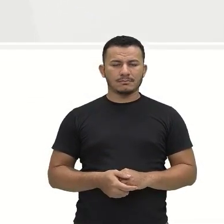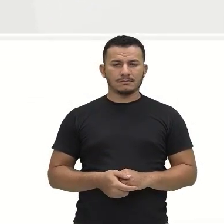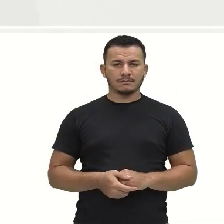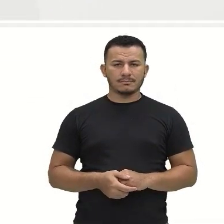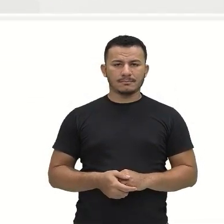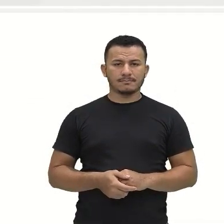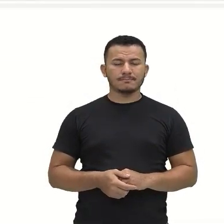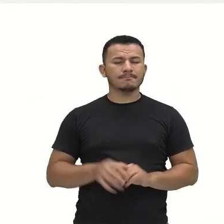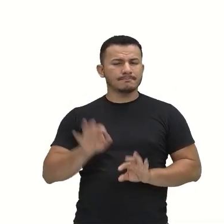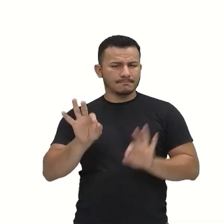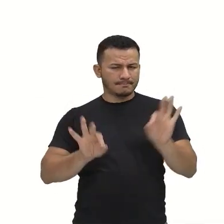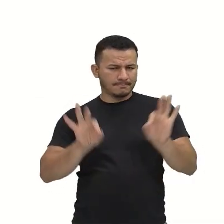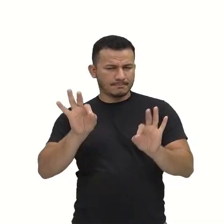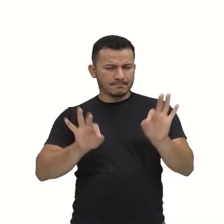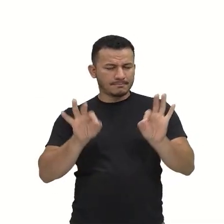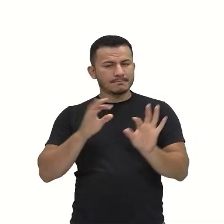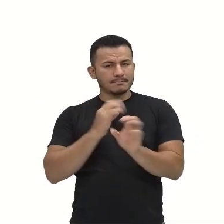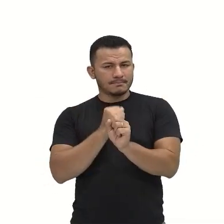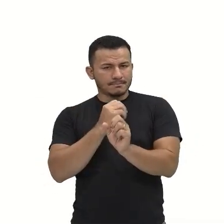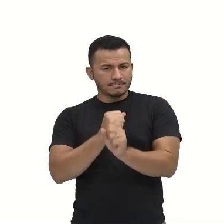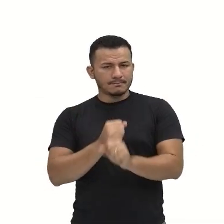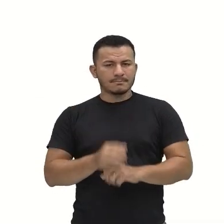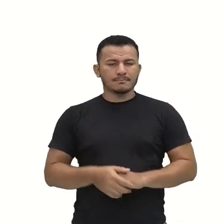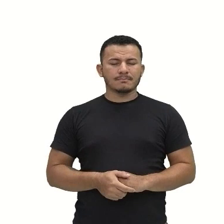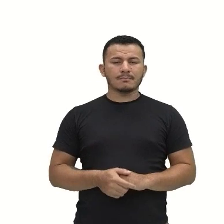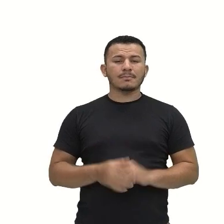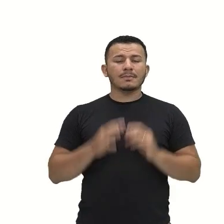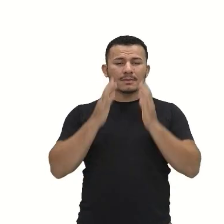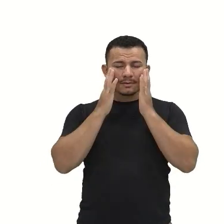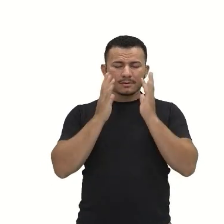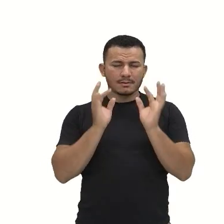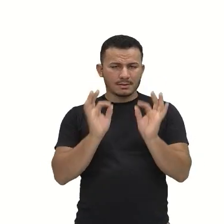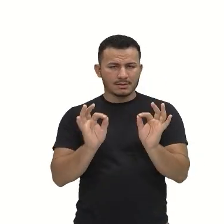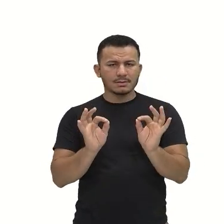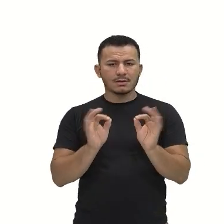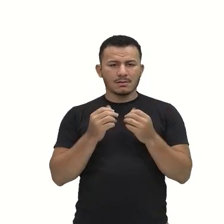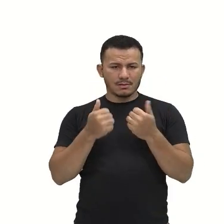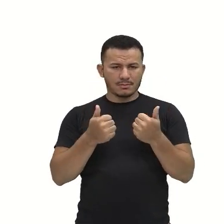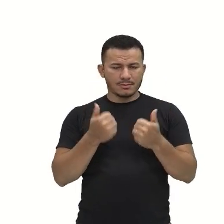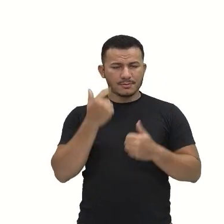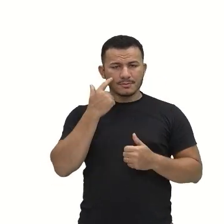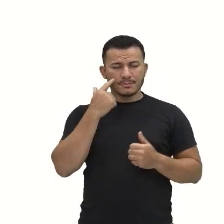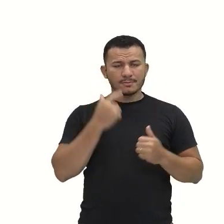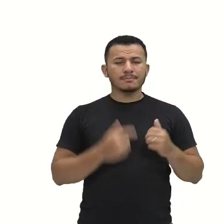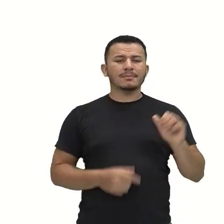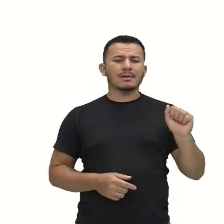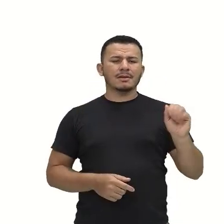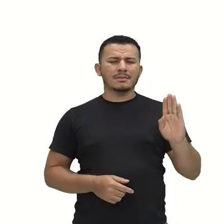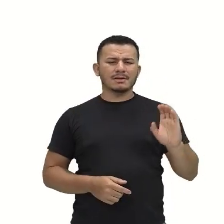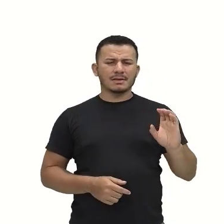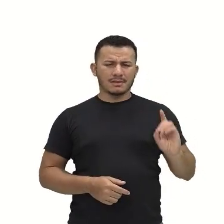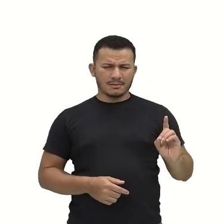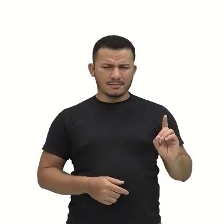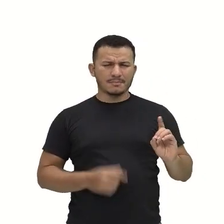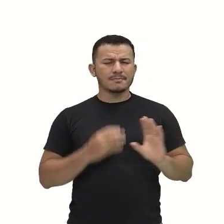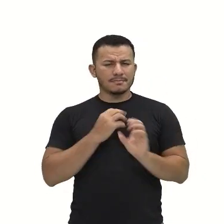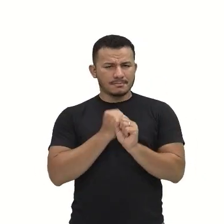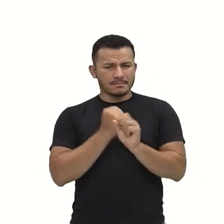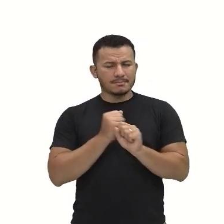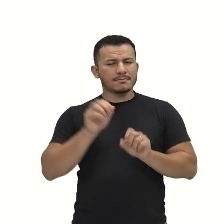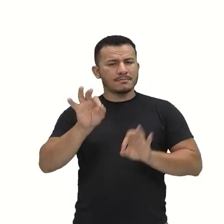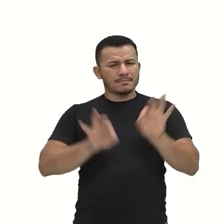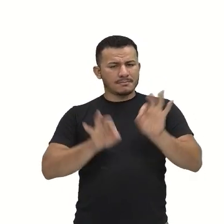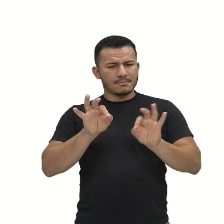para ficar isso bem legal, bem explicado. Pessoal, prestem bem atenção nessas coisas. Olha só, vamos desenvolver